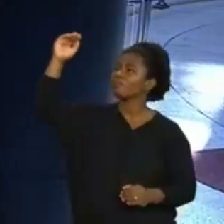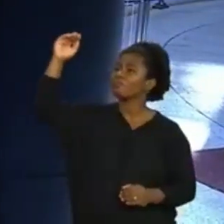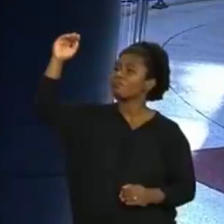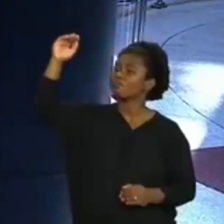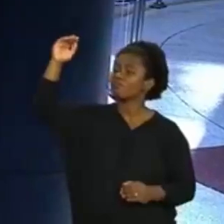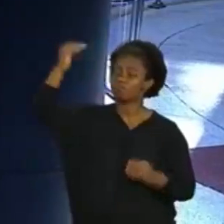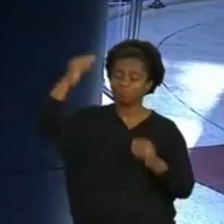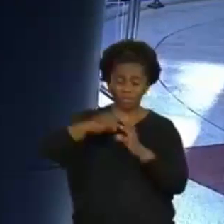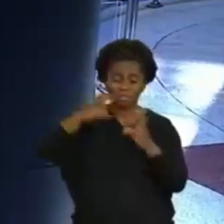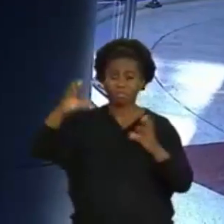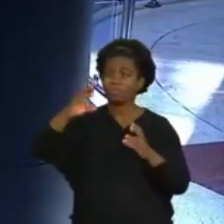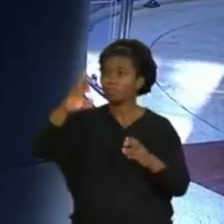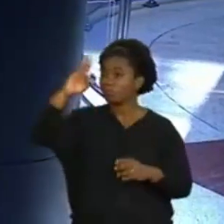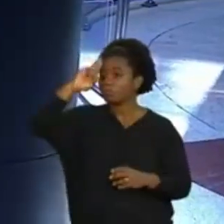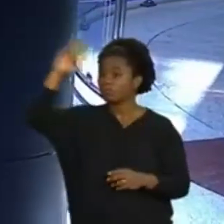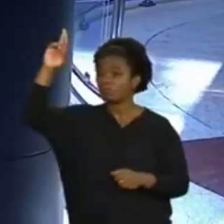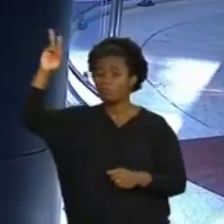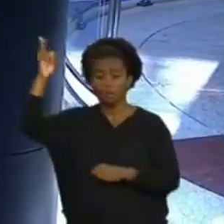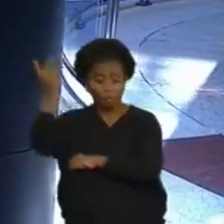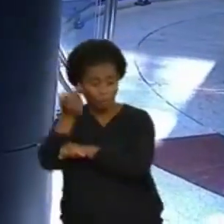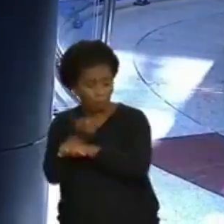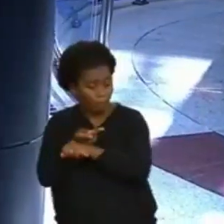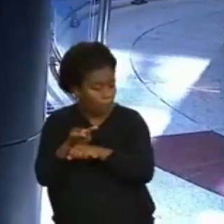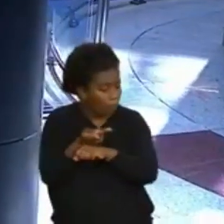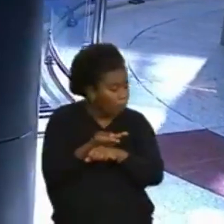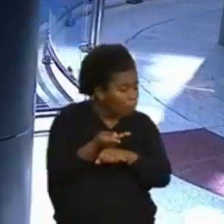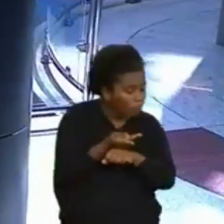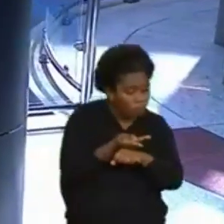O Senhor procura pessoas